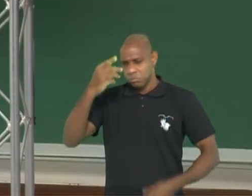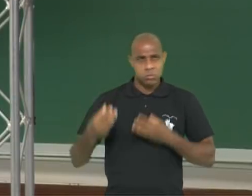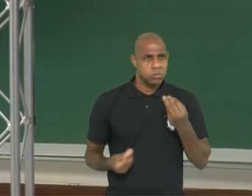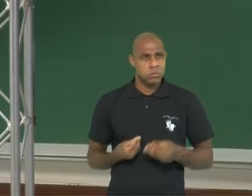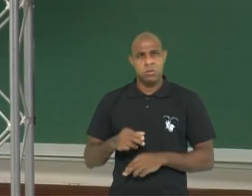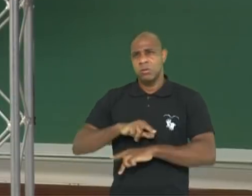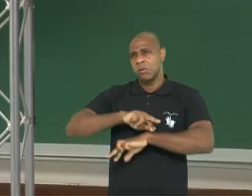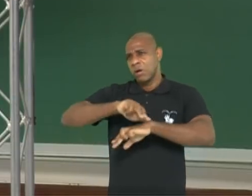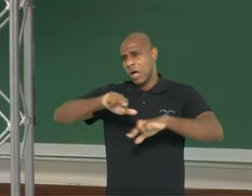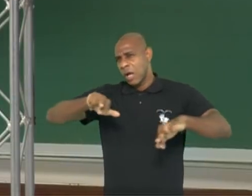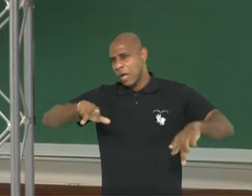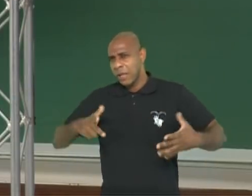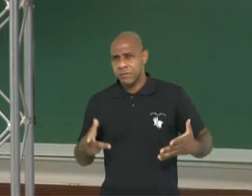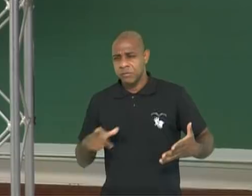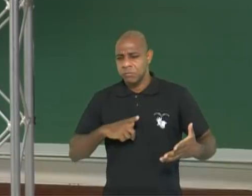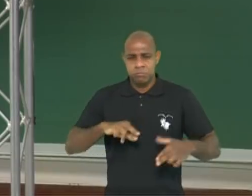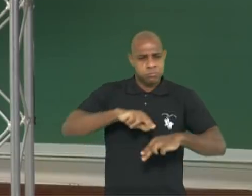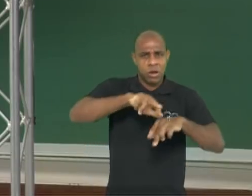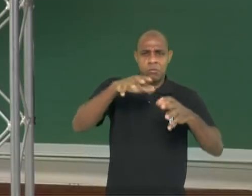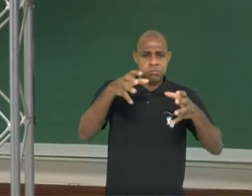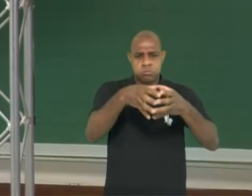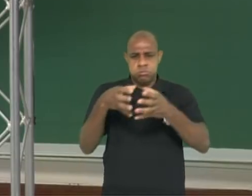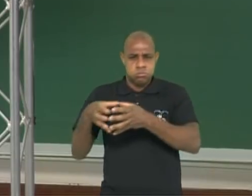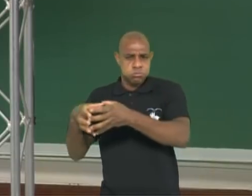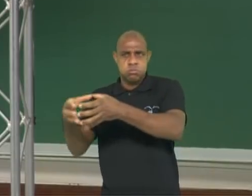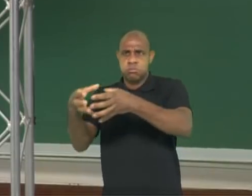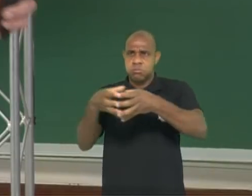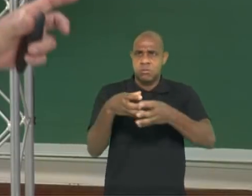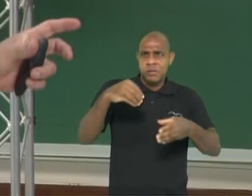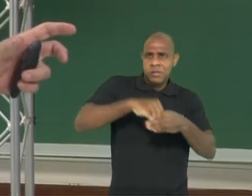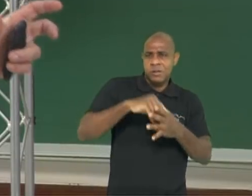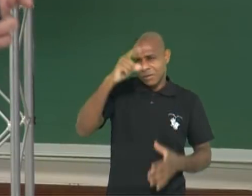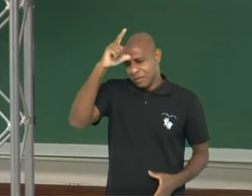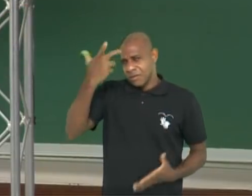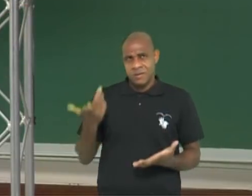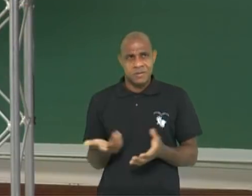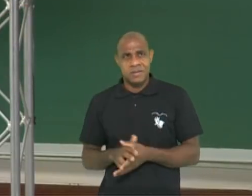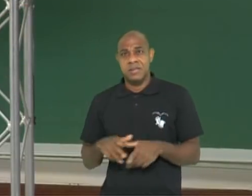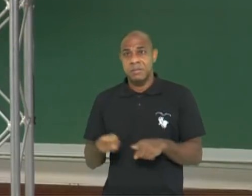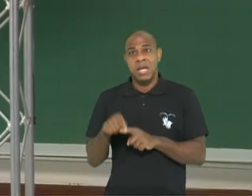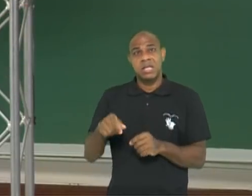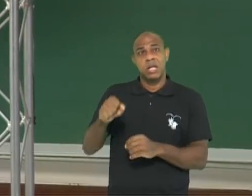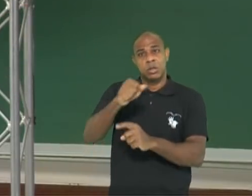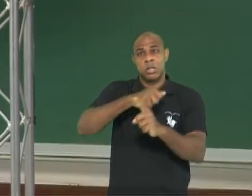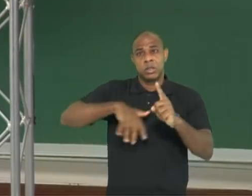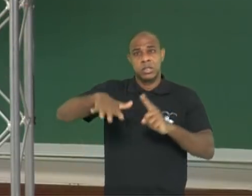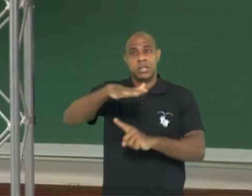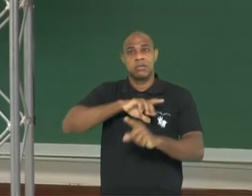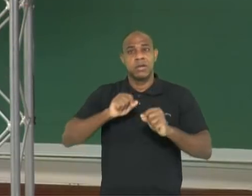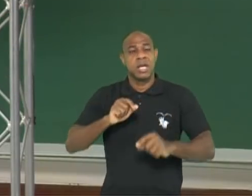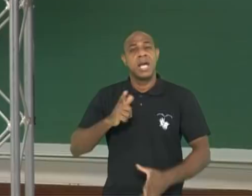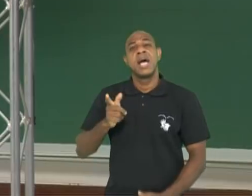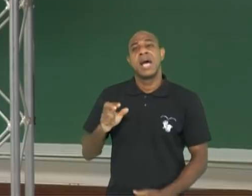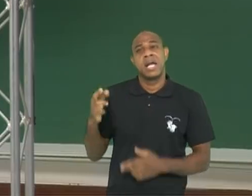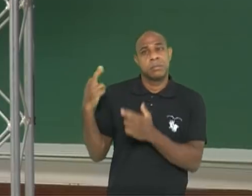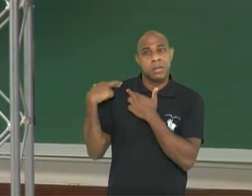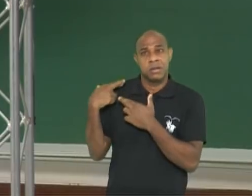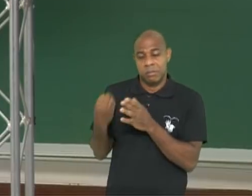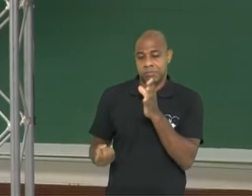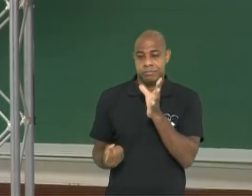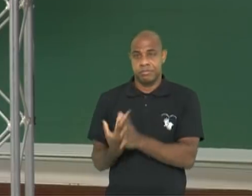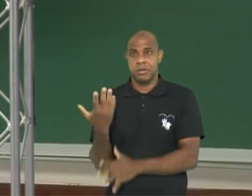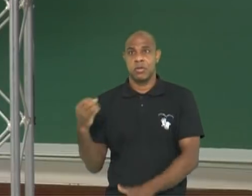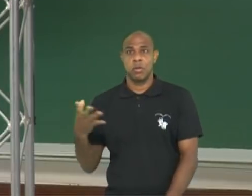povos extremamente diferentes entre eles. Ostrogodos, visigodos, e essa sociedade que vai ser responsável por criar uma nova Europa